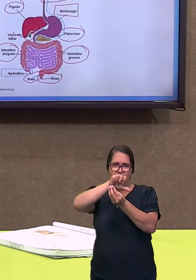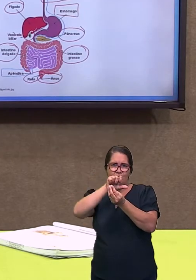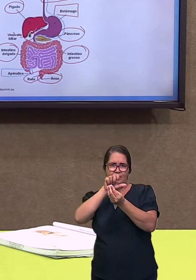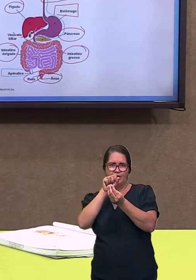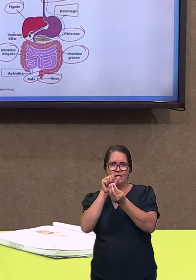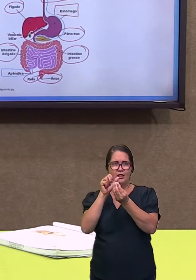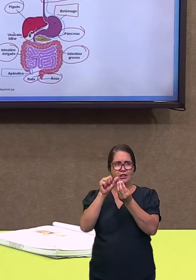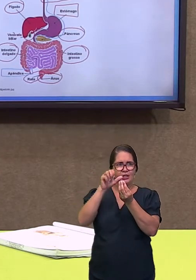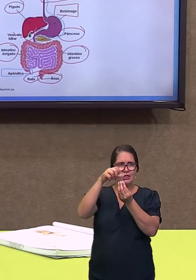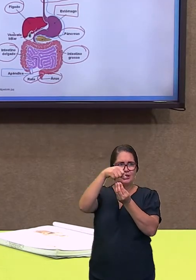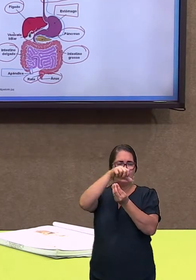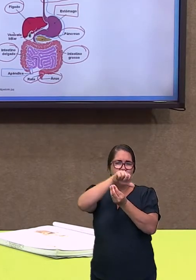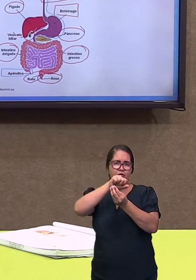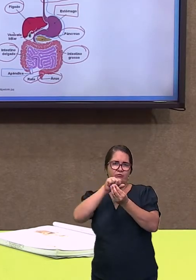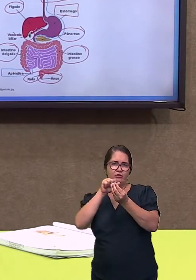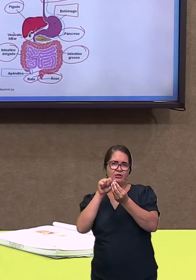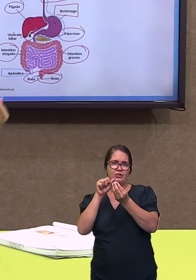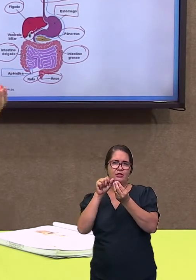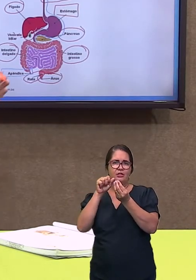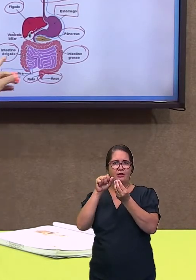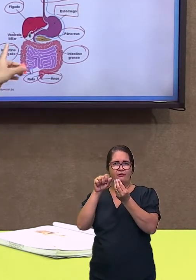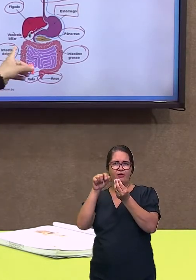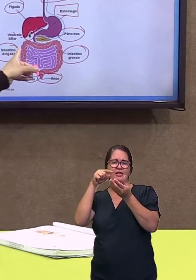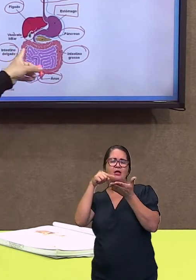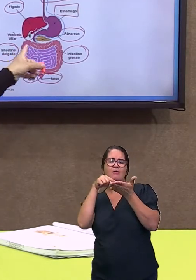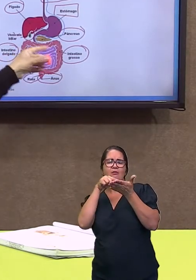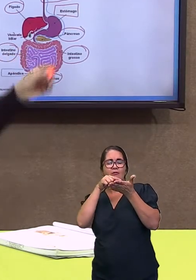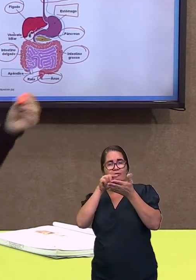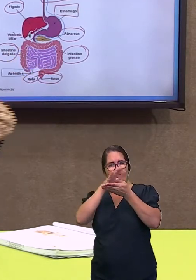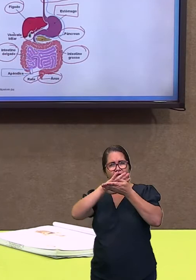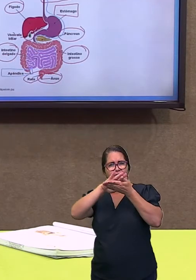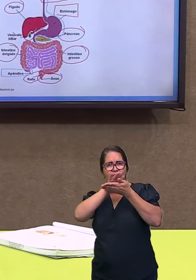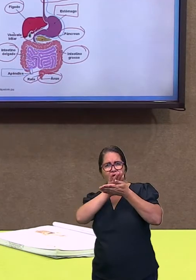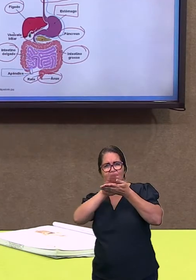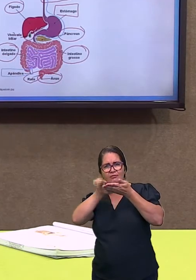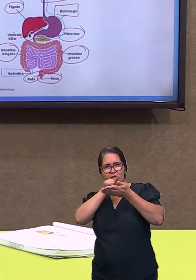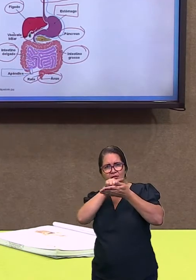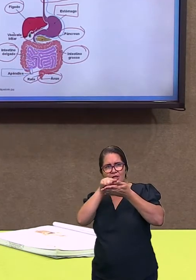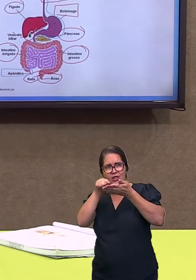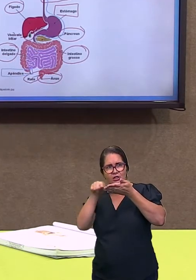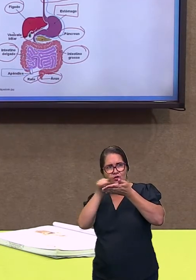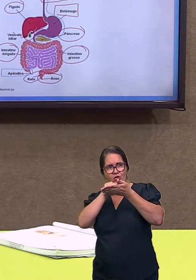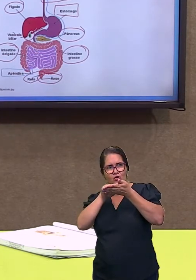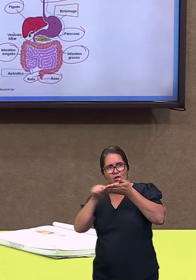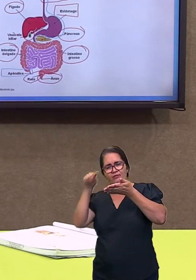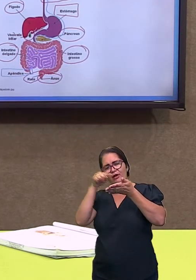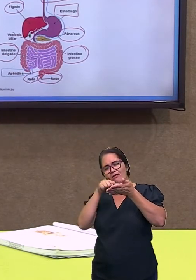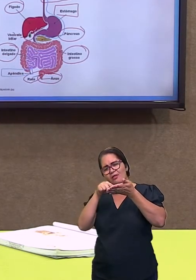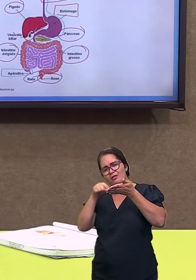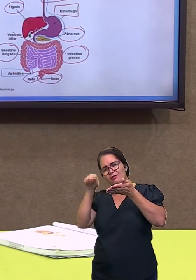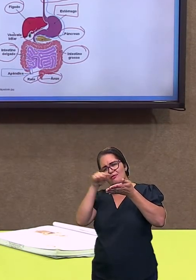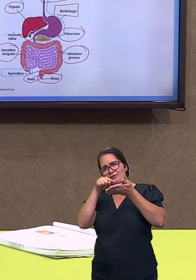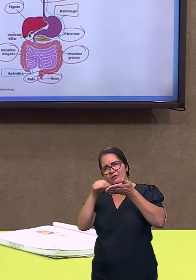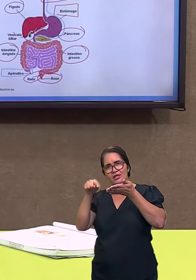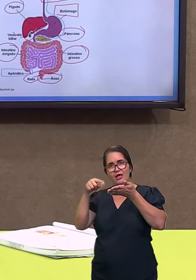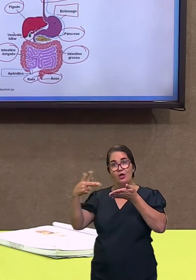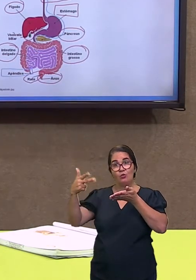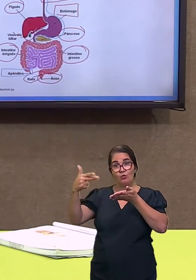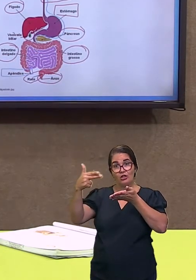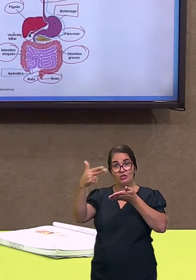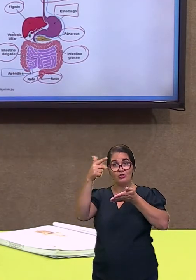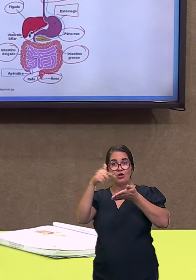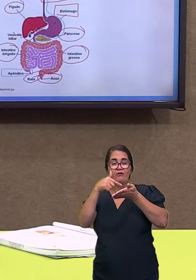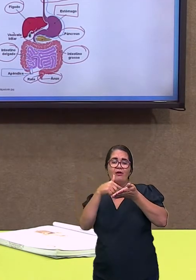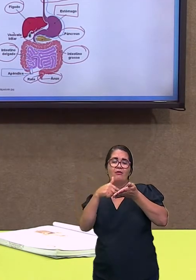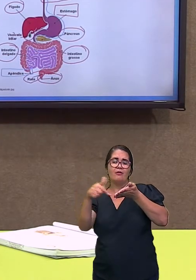moldá-lo, fazer aquelas ranhuras ali, ó, que a gente tem, com uma tesoura. Vem fazendo